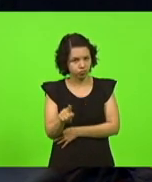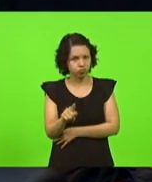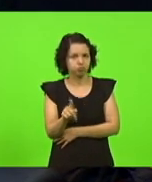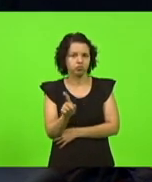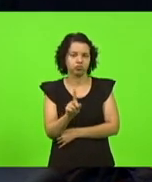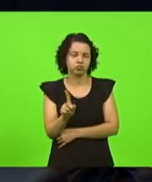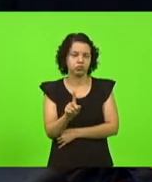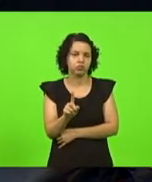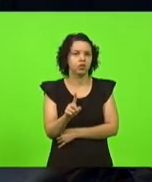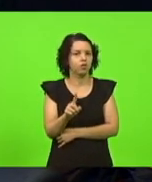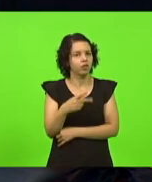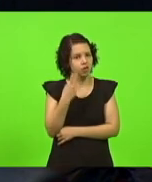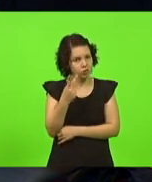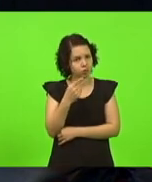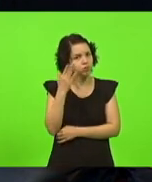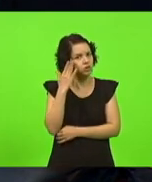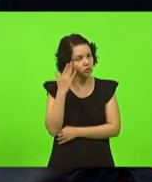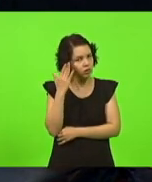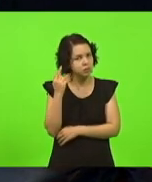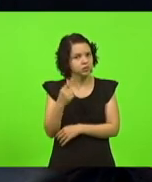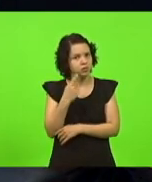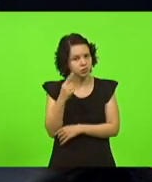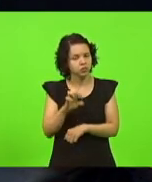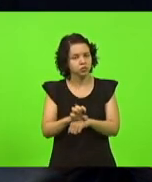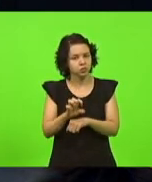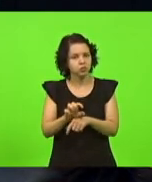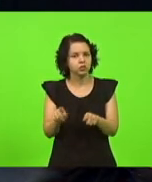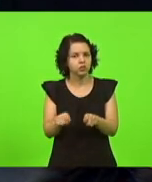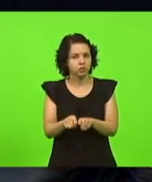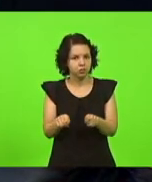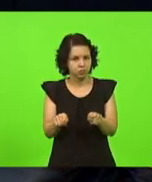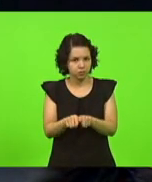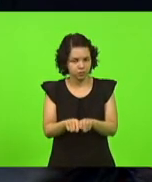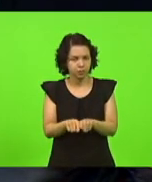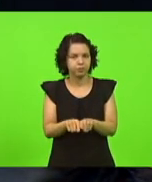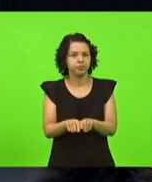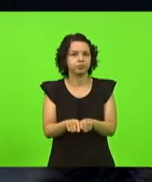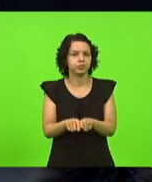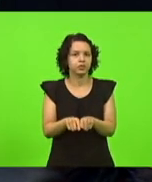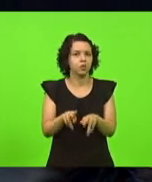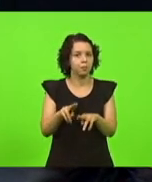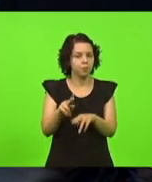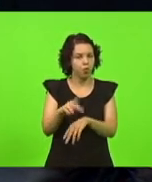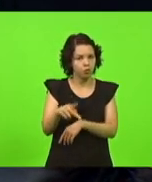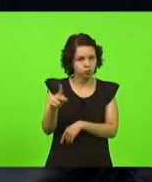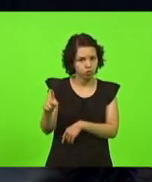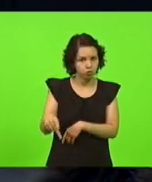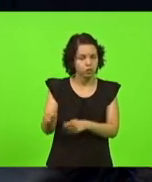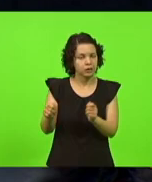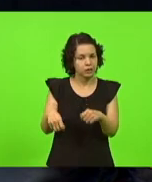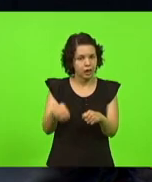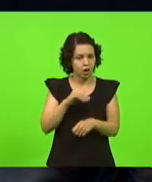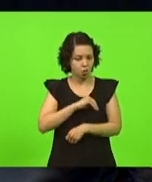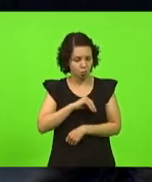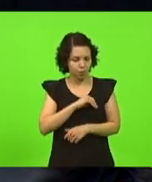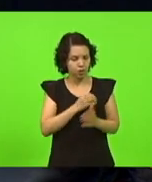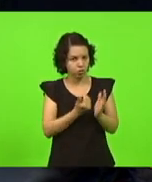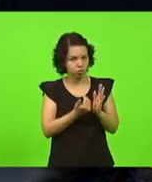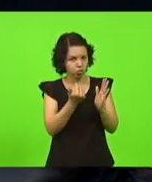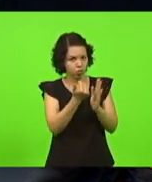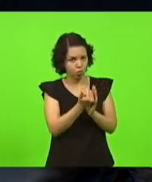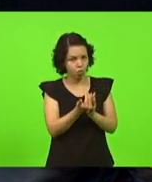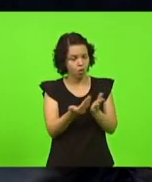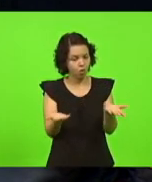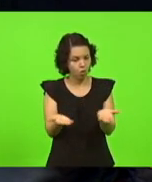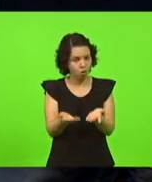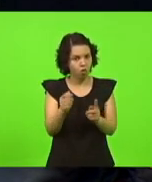deputado estadual também. Portanto, para que os professores possam receber o aumento agora em janeiro, eu